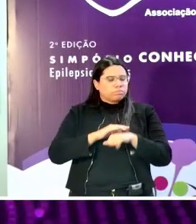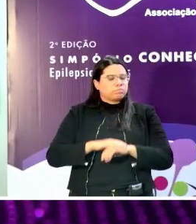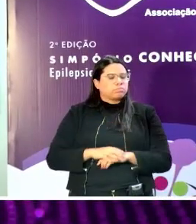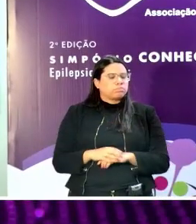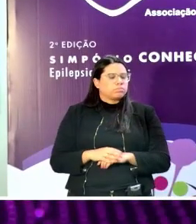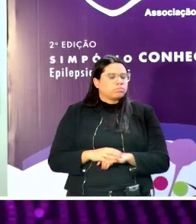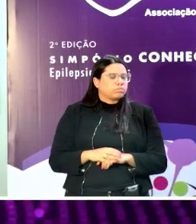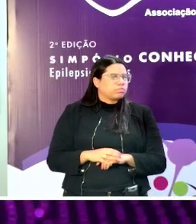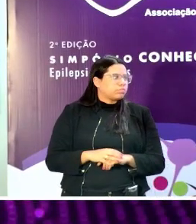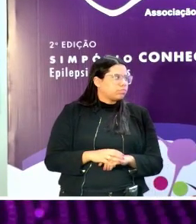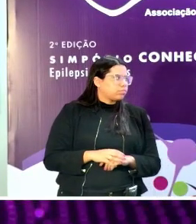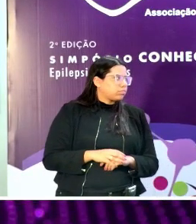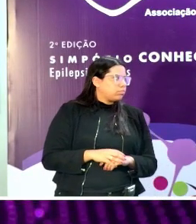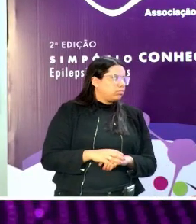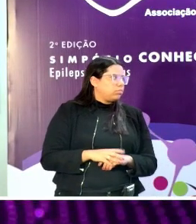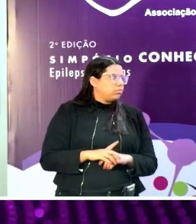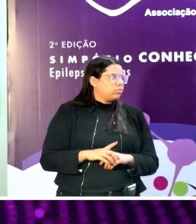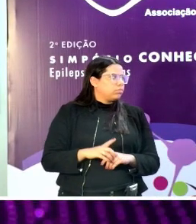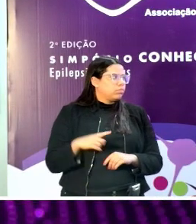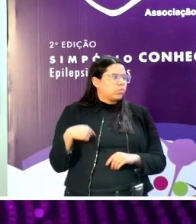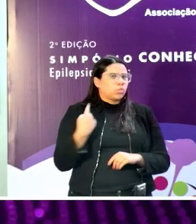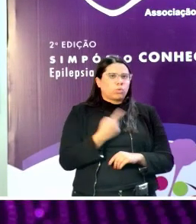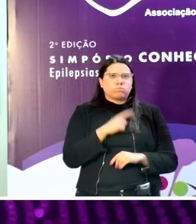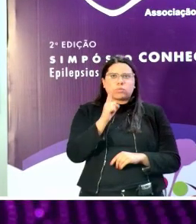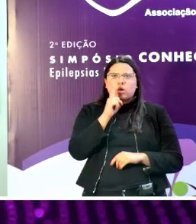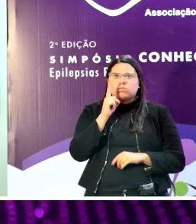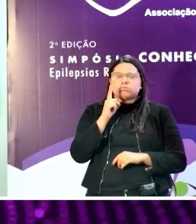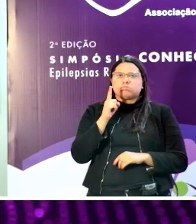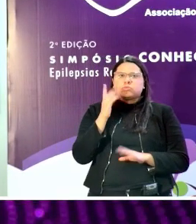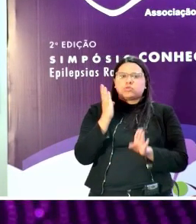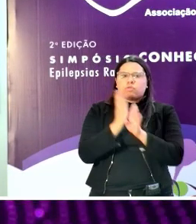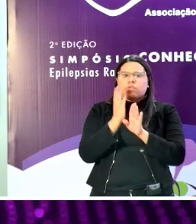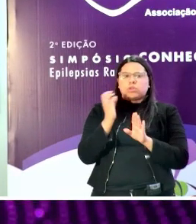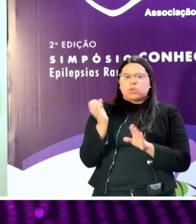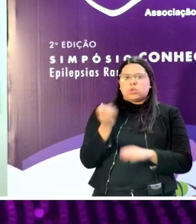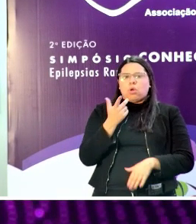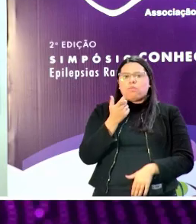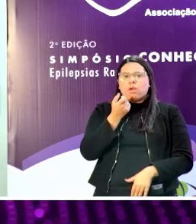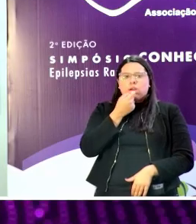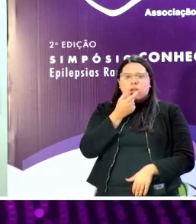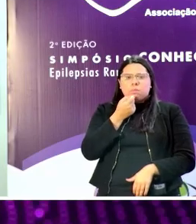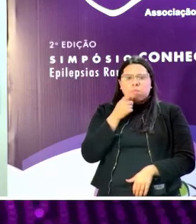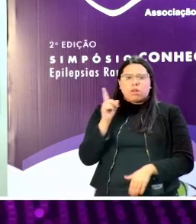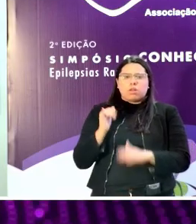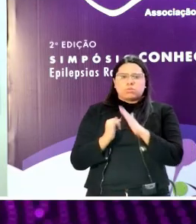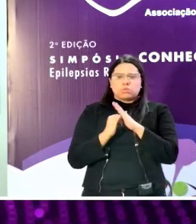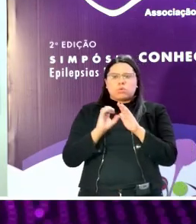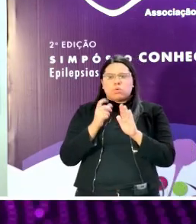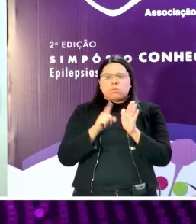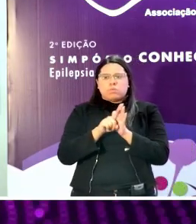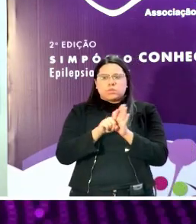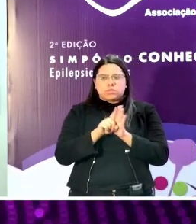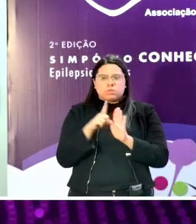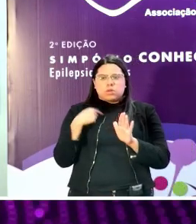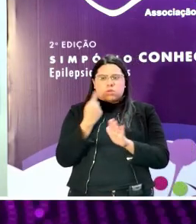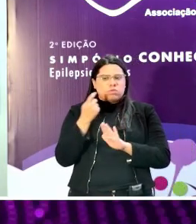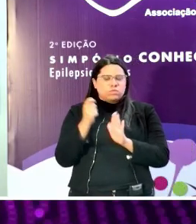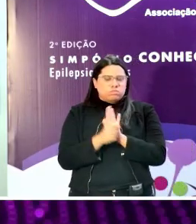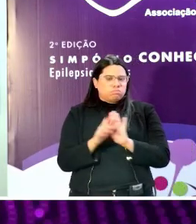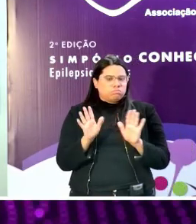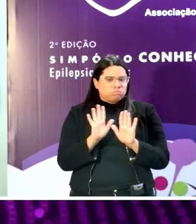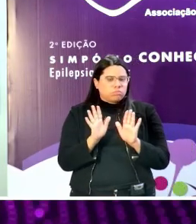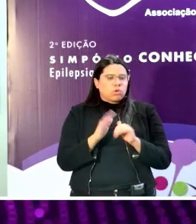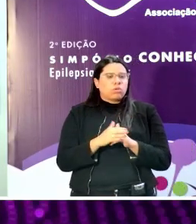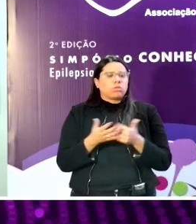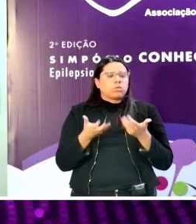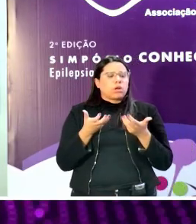Então, a gente não está desenvolvendo nenhum novo fármaco para epilepsia dentro do Instituto ou nas pesquisas que financiamos. Então, eu